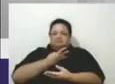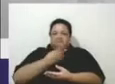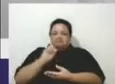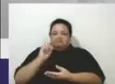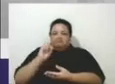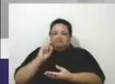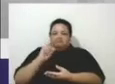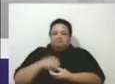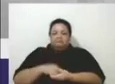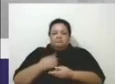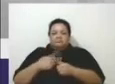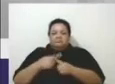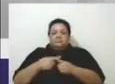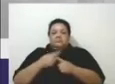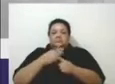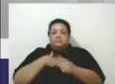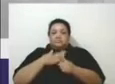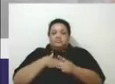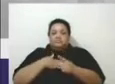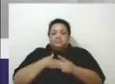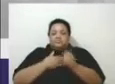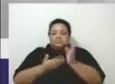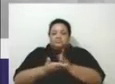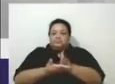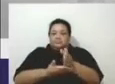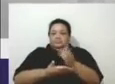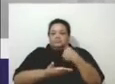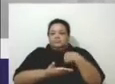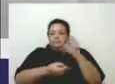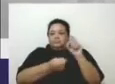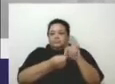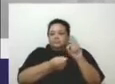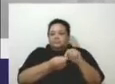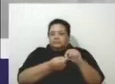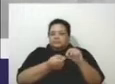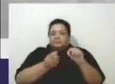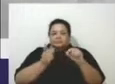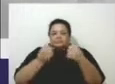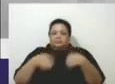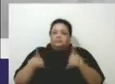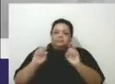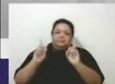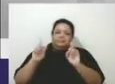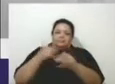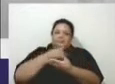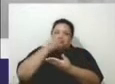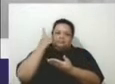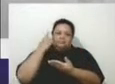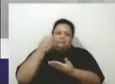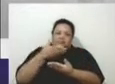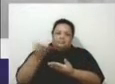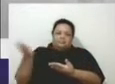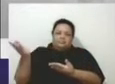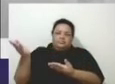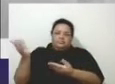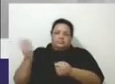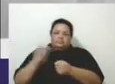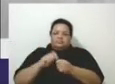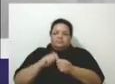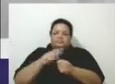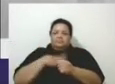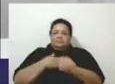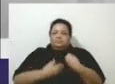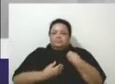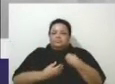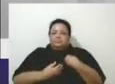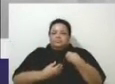porque o meu destino sou eu quem faço eu não dependo das pessoas para fazer o meu destino e assim só para concluir